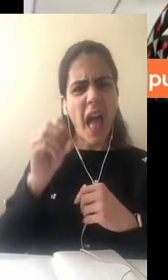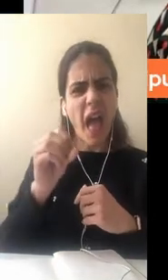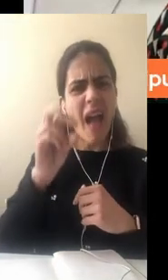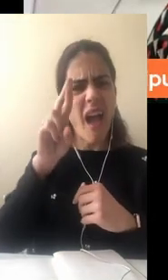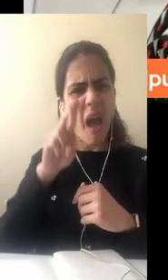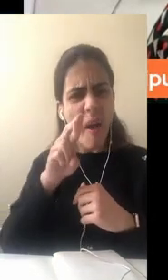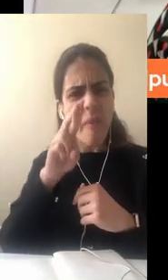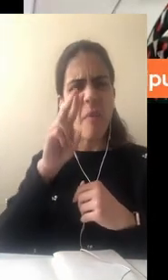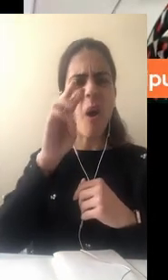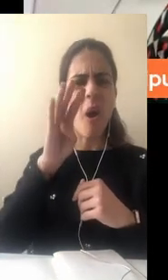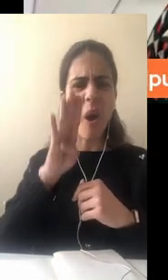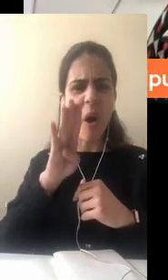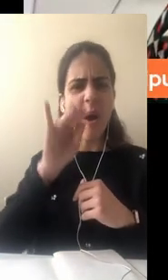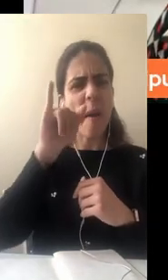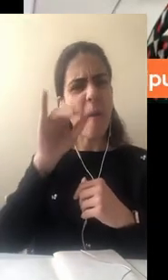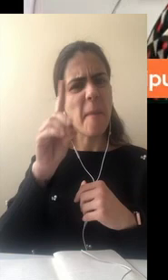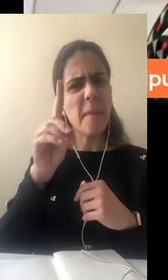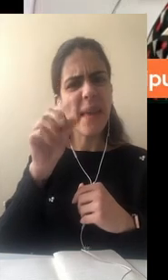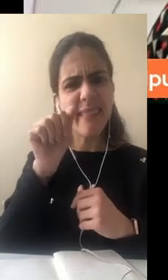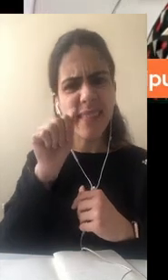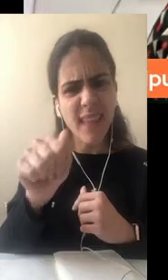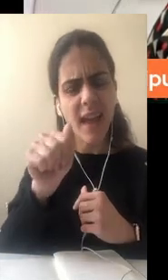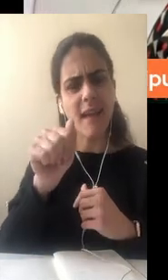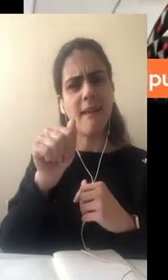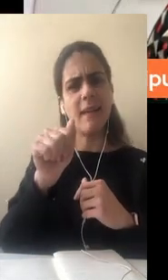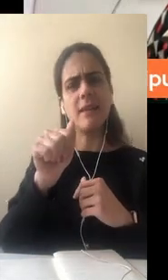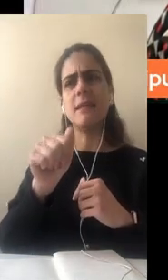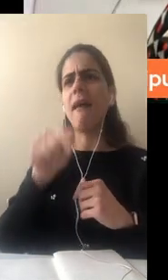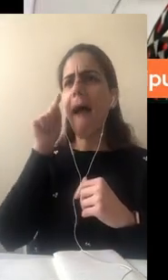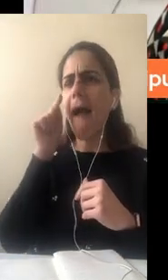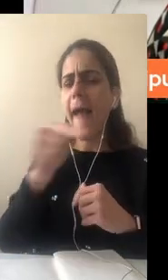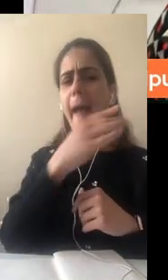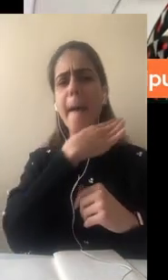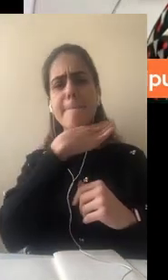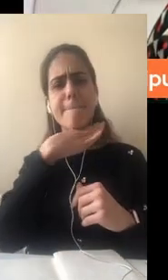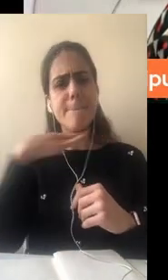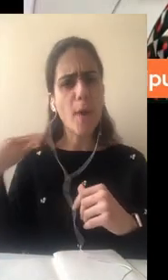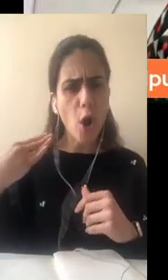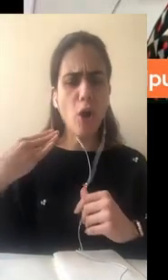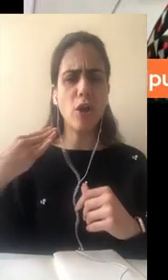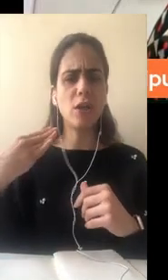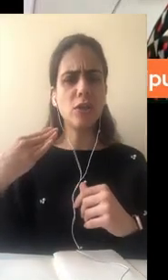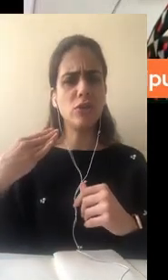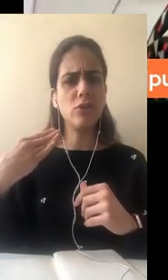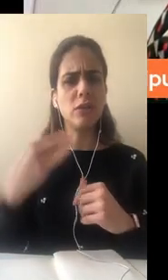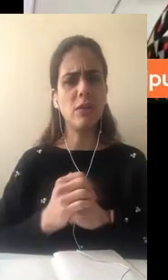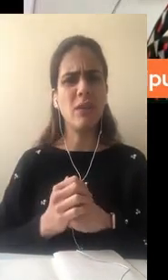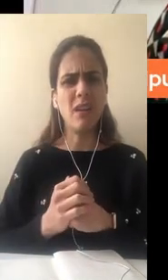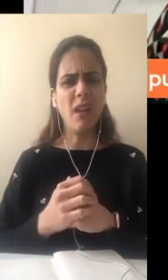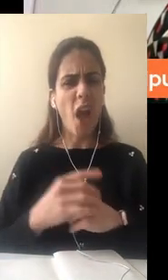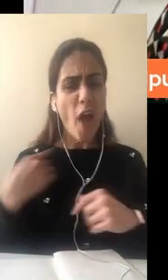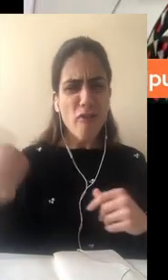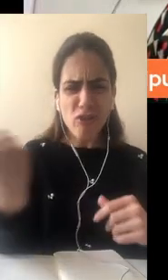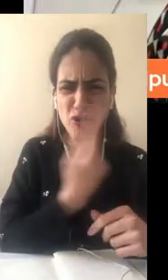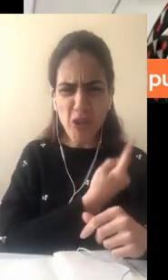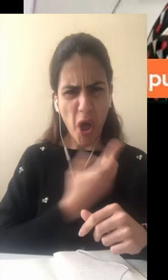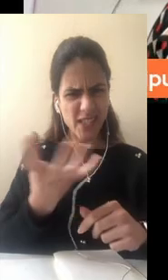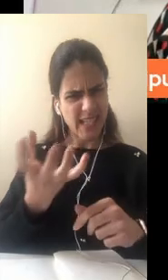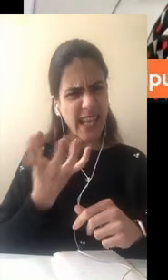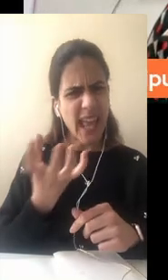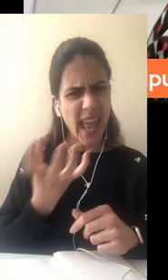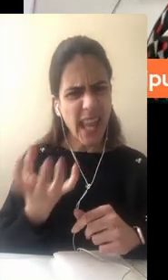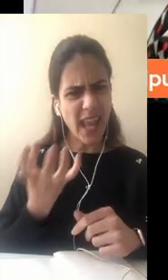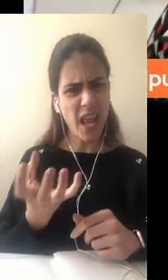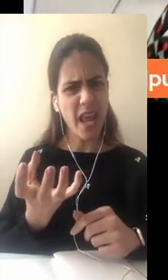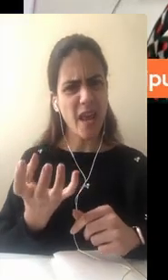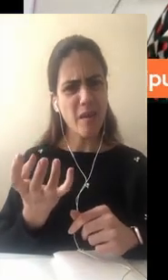ela valoriza, ela é revestida de elementos de morte. É o que nós queremos para os nossos filhos?